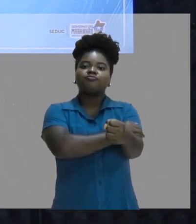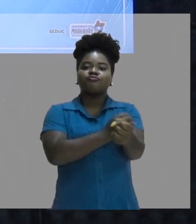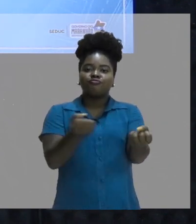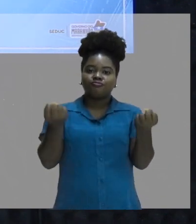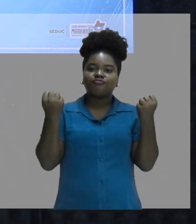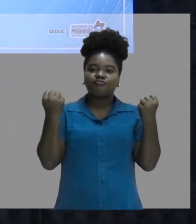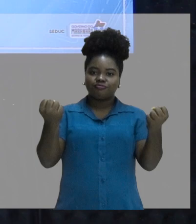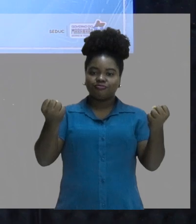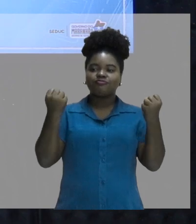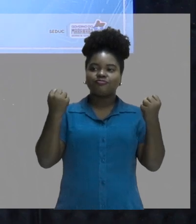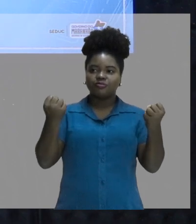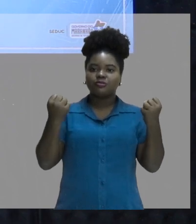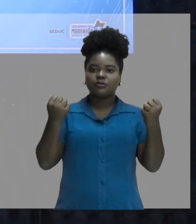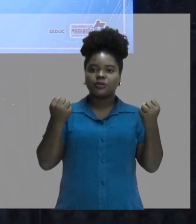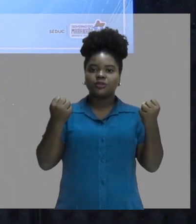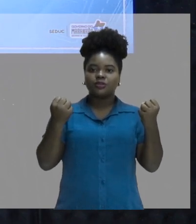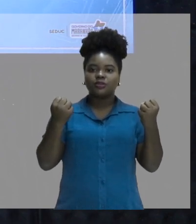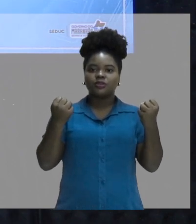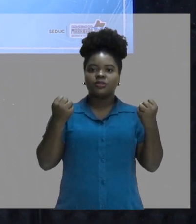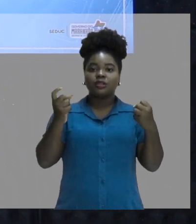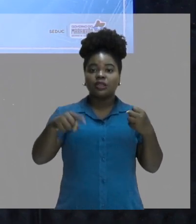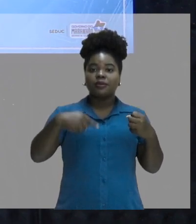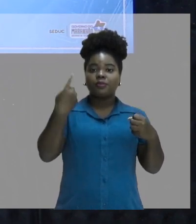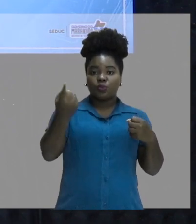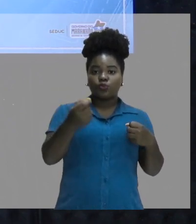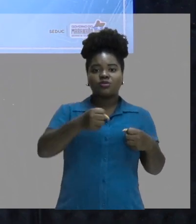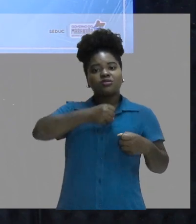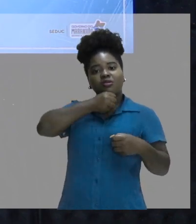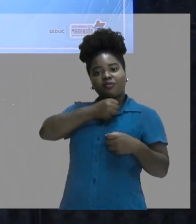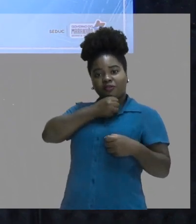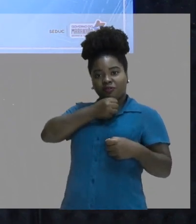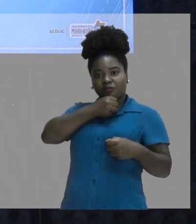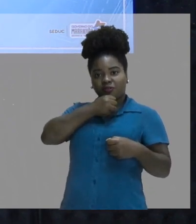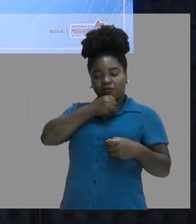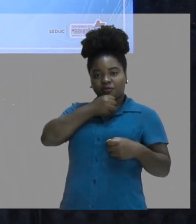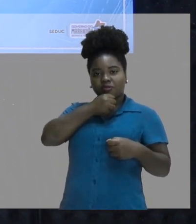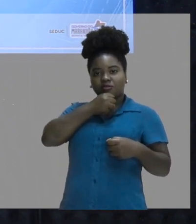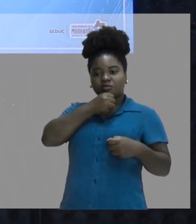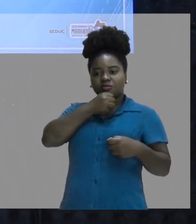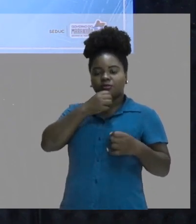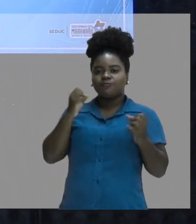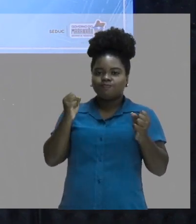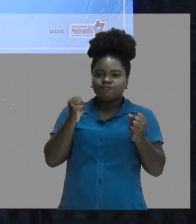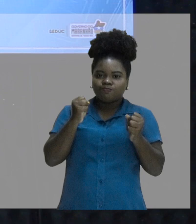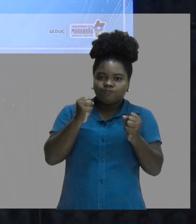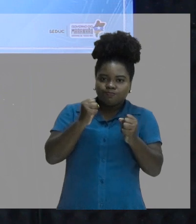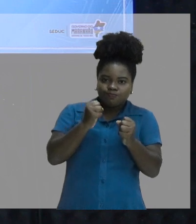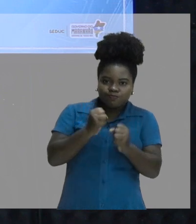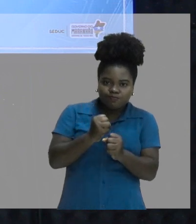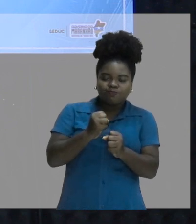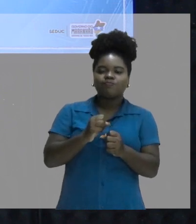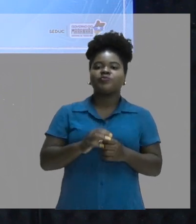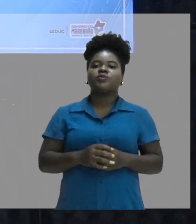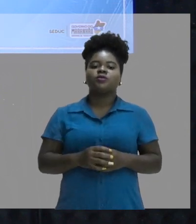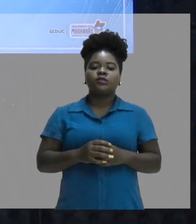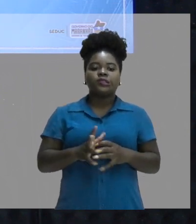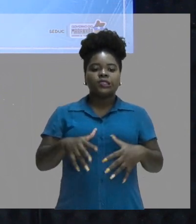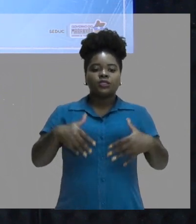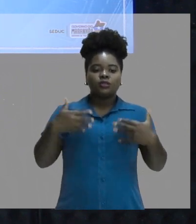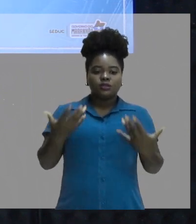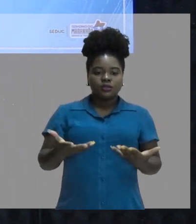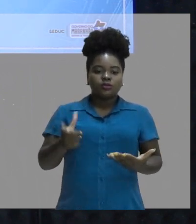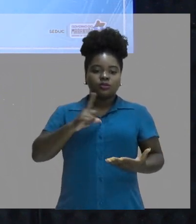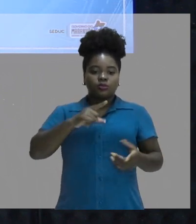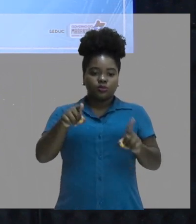músculos fortes, e ele vai começando a ficar mais curvadinho. Aquecimento do corpo. É através de contrações